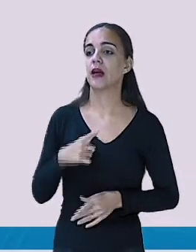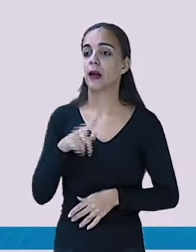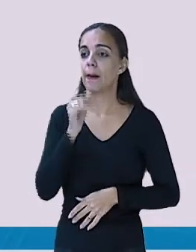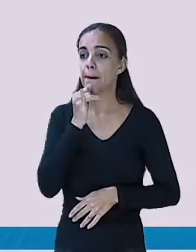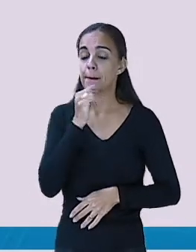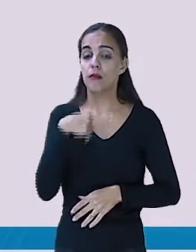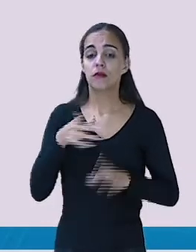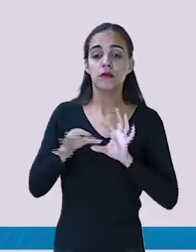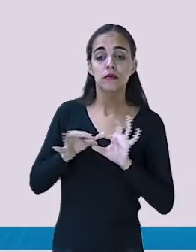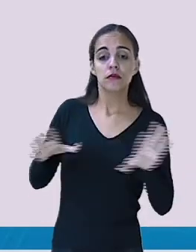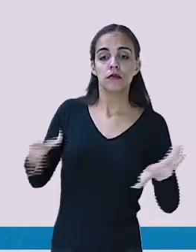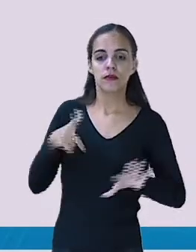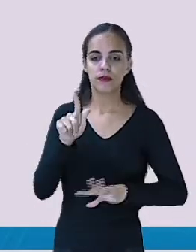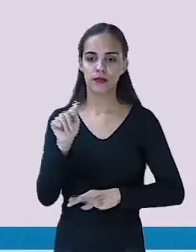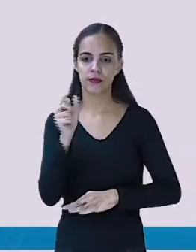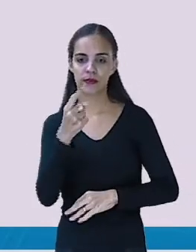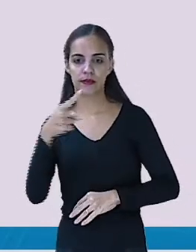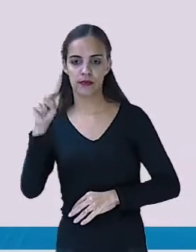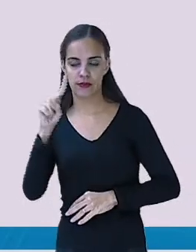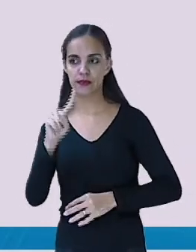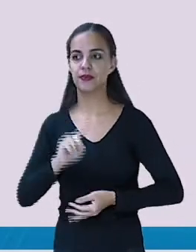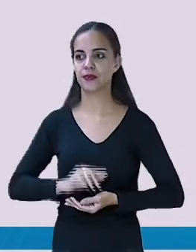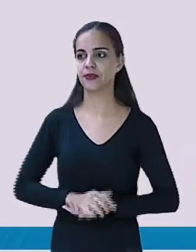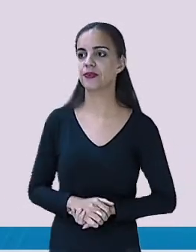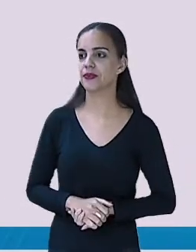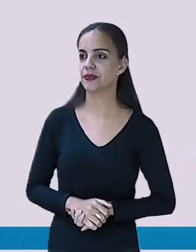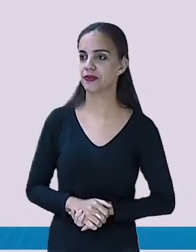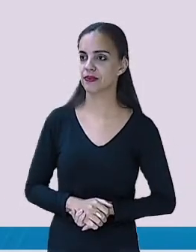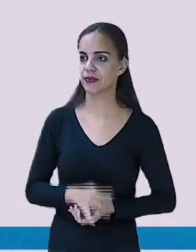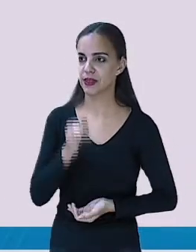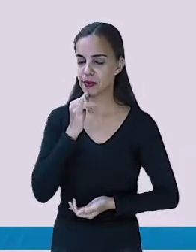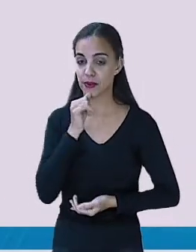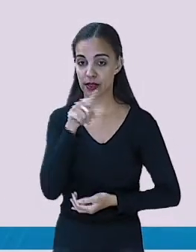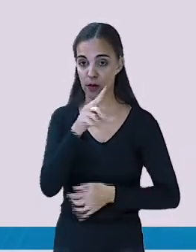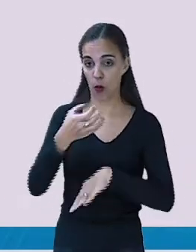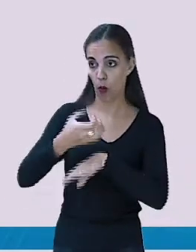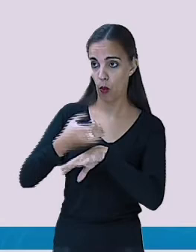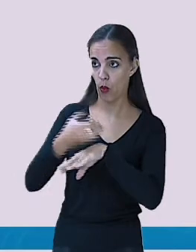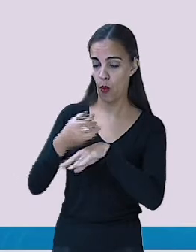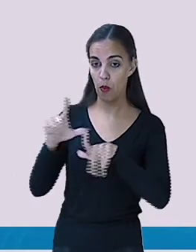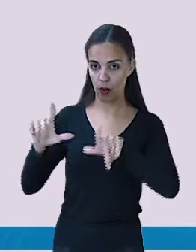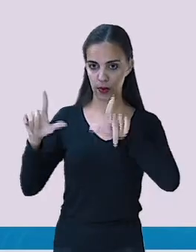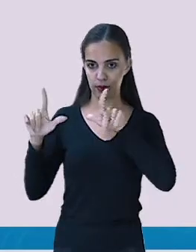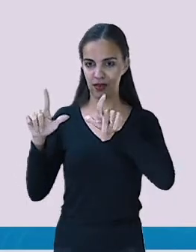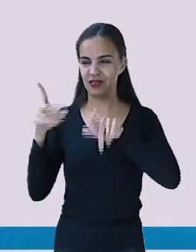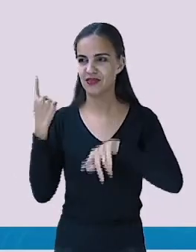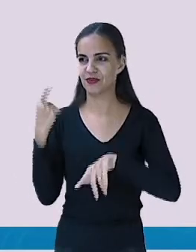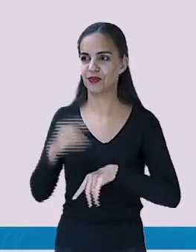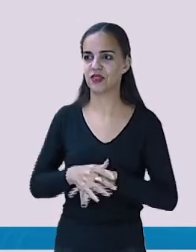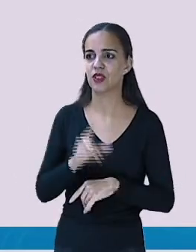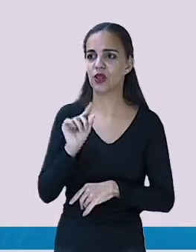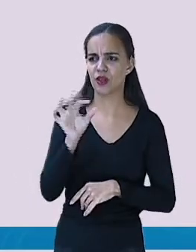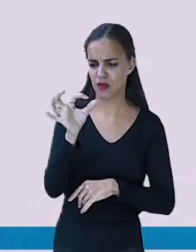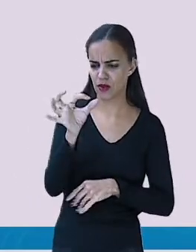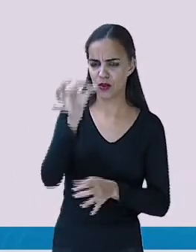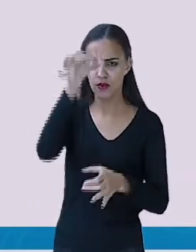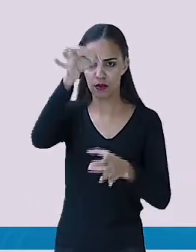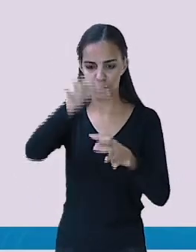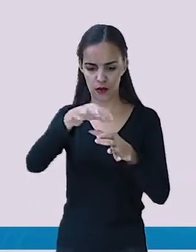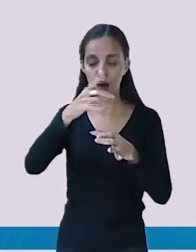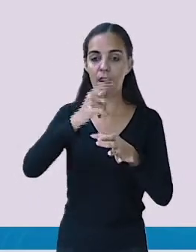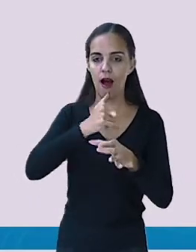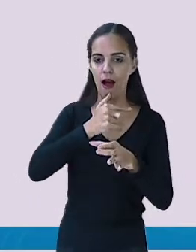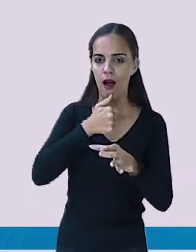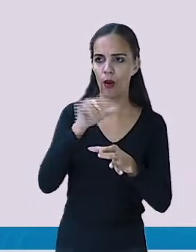a liberação de gás nesta imagem a gente tem um comprimido efervescente